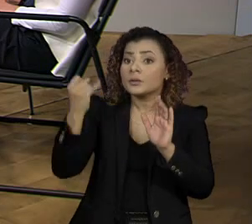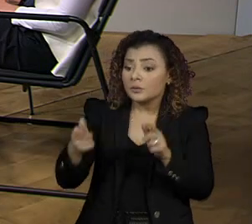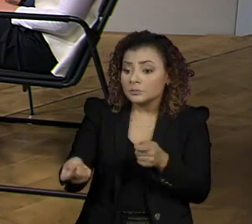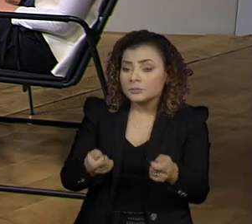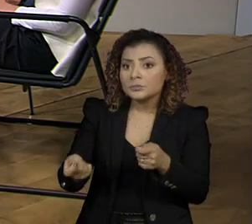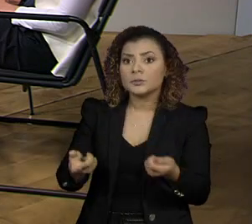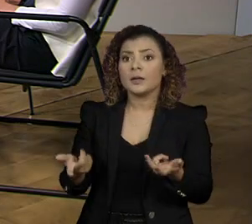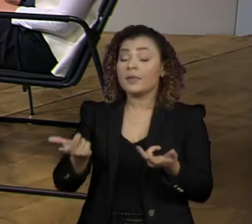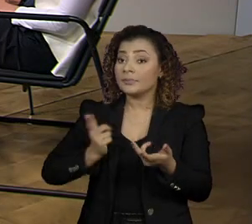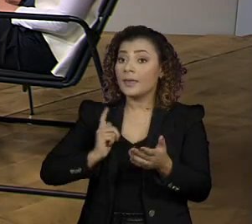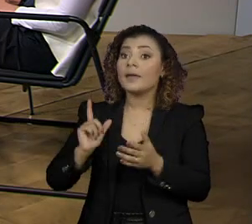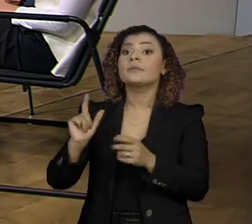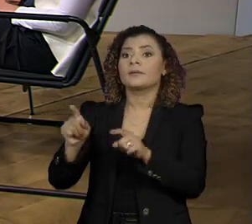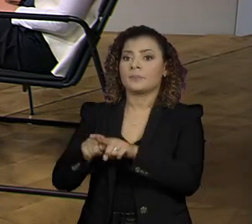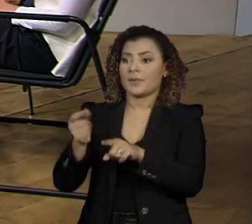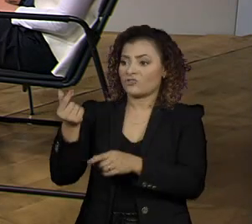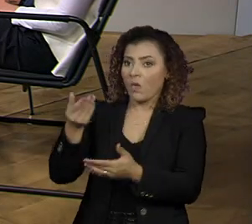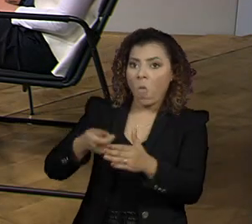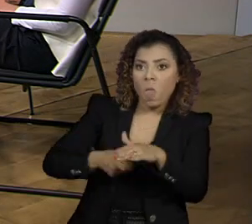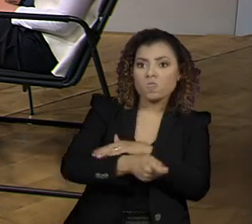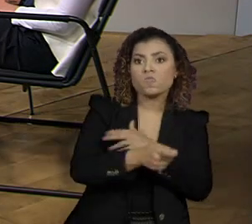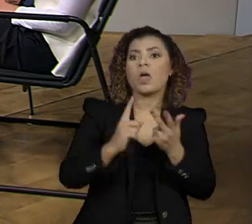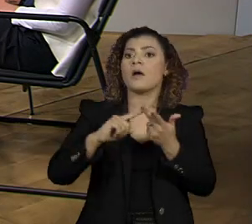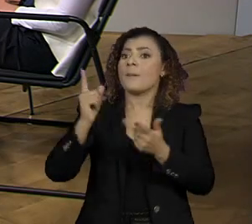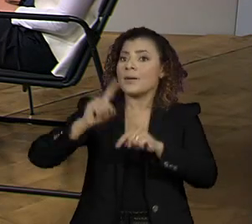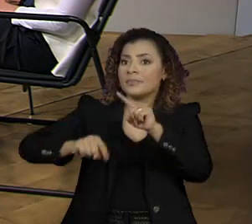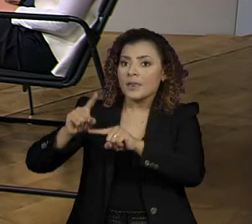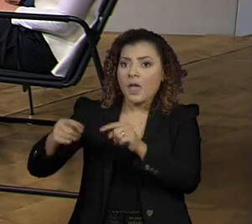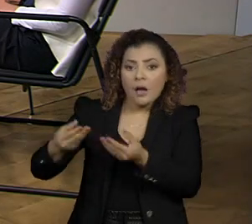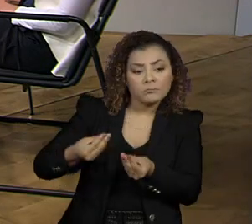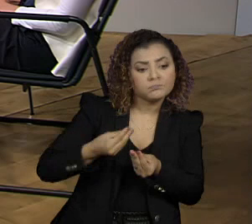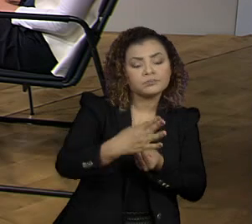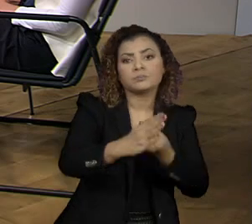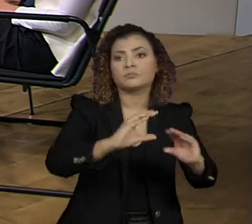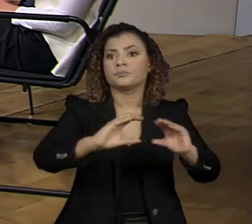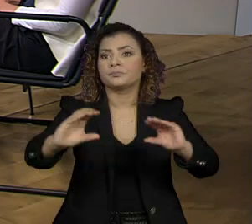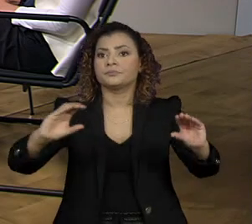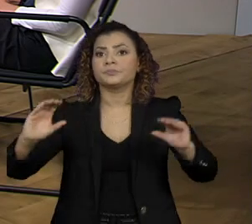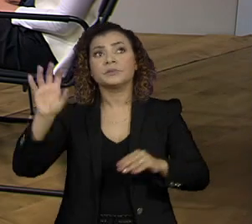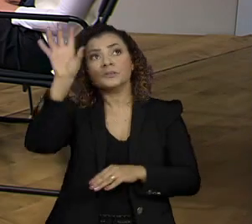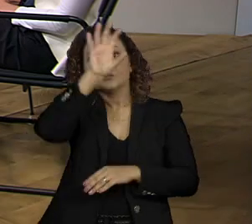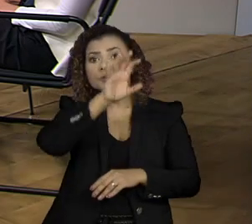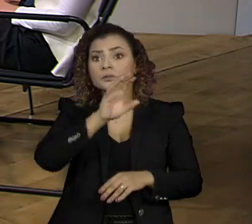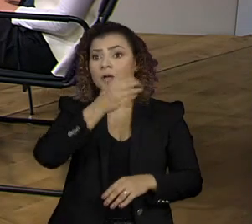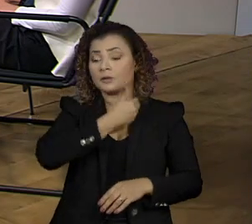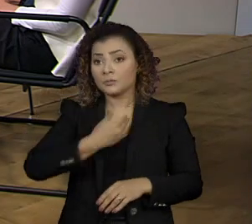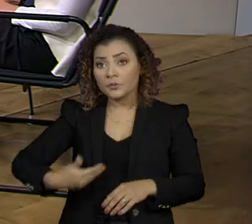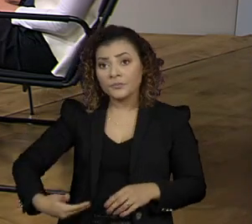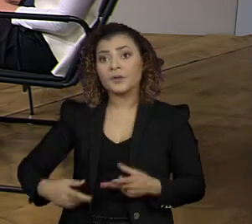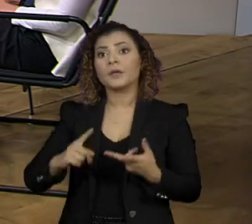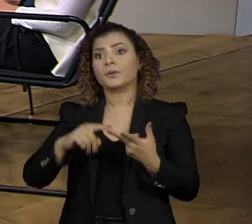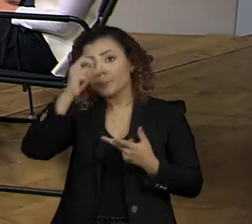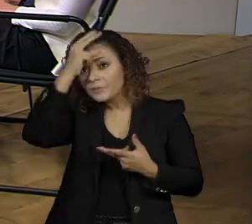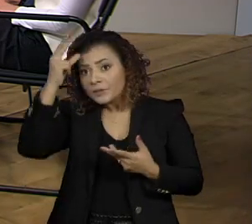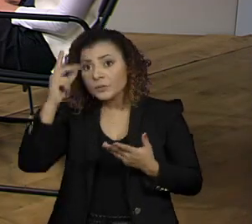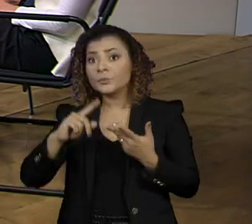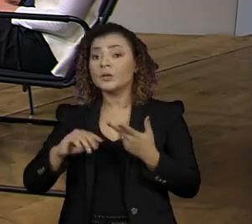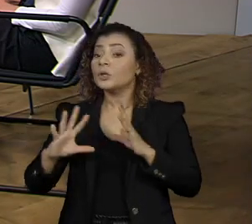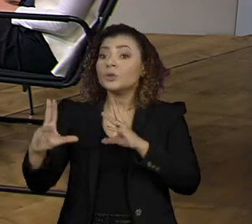no repasse de recursos que são fundamentais para os estados e municípios. A gente vê um discurso coerente.